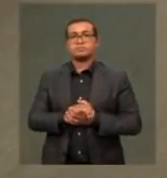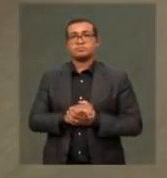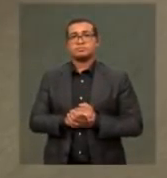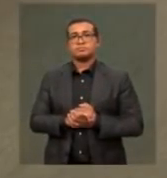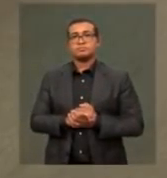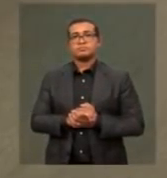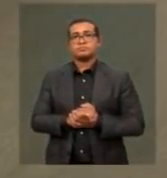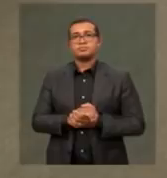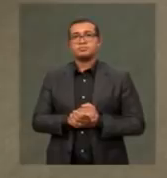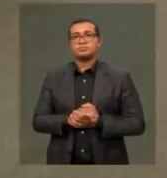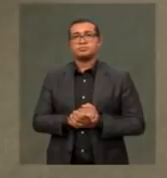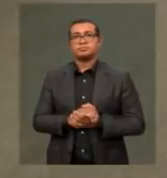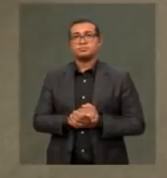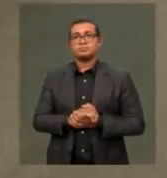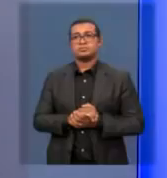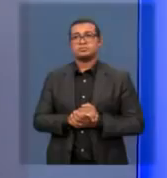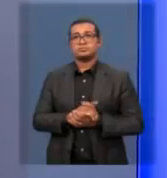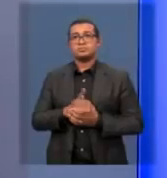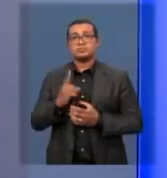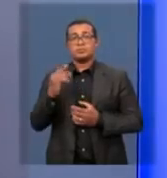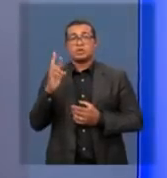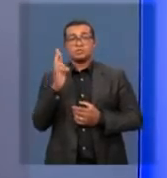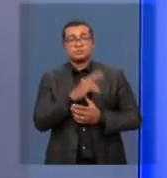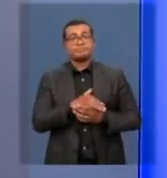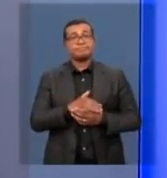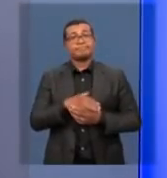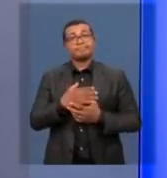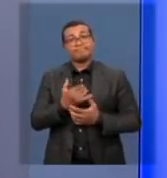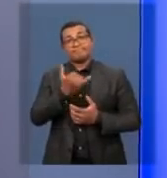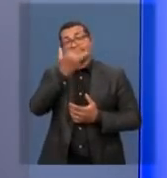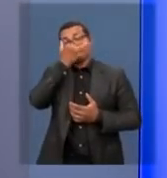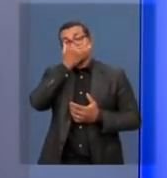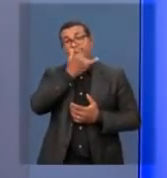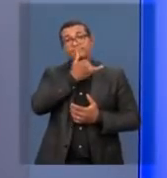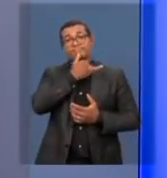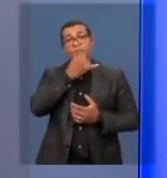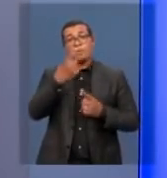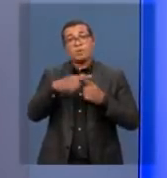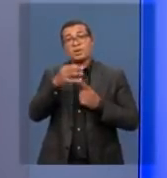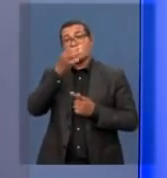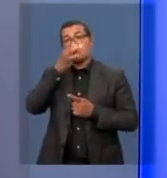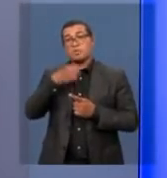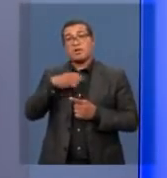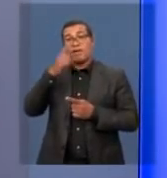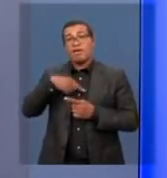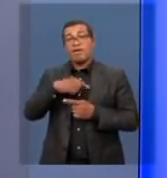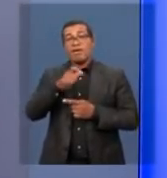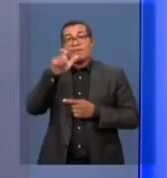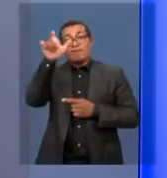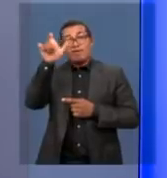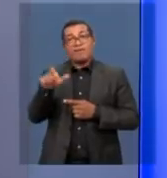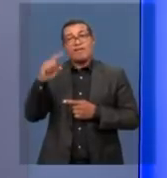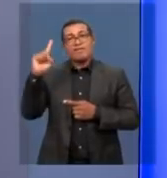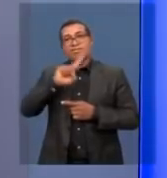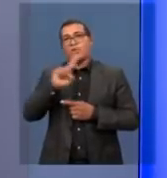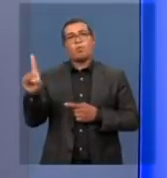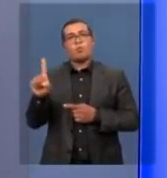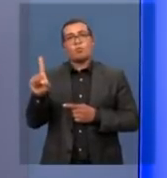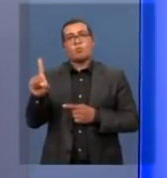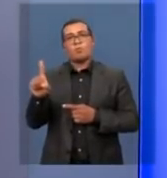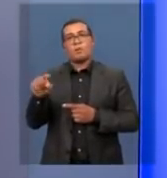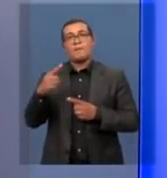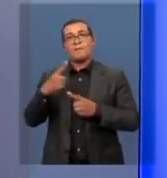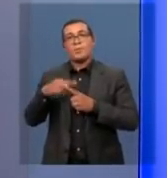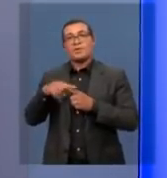sua tréplica é uma tristeza porque pra nós é ele não em qualquer hipótese nós vamos contra bolsonaro que o